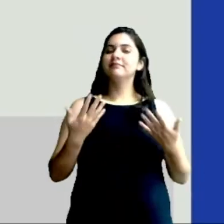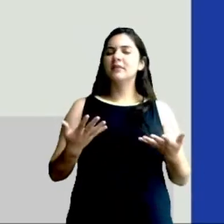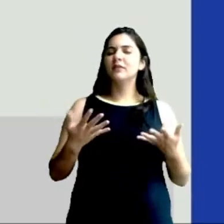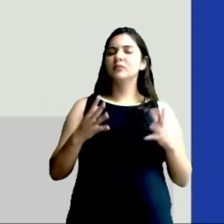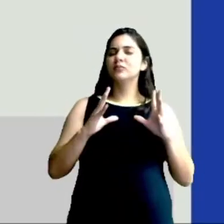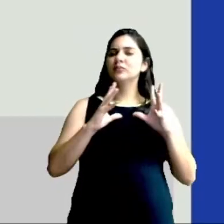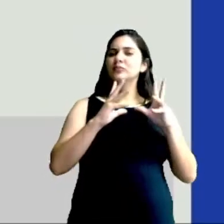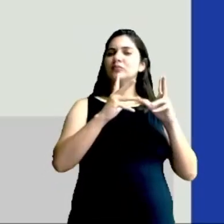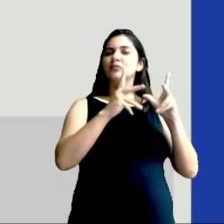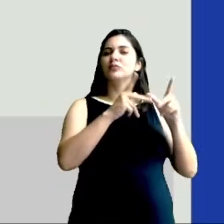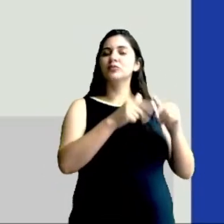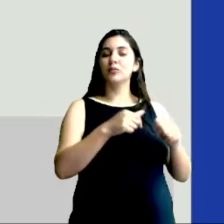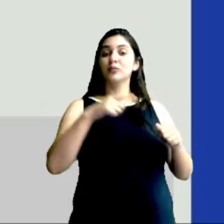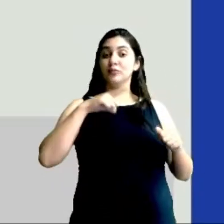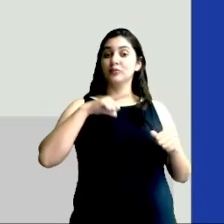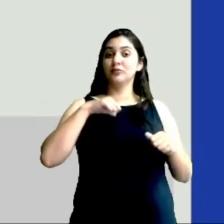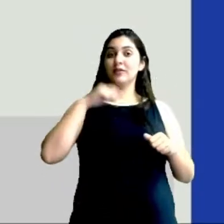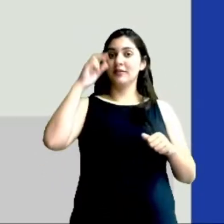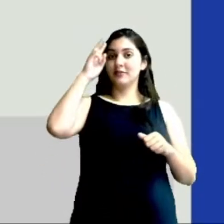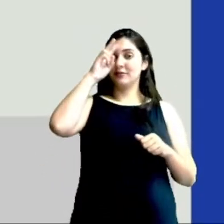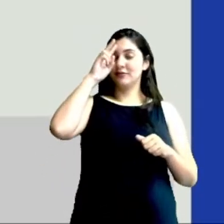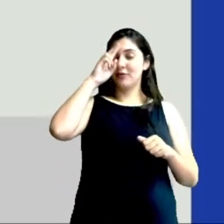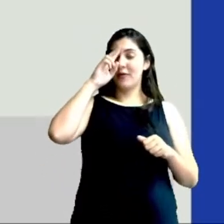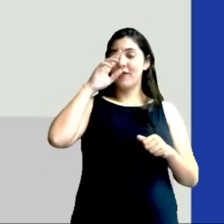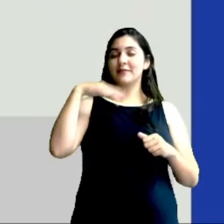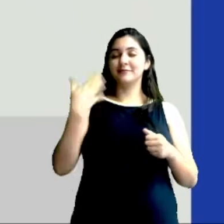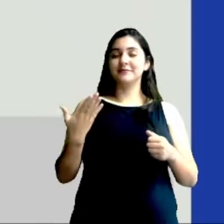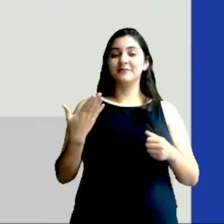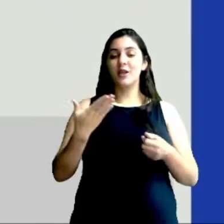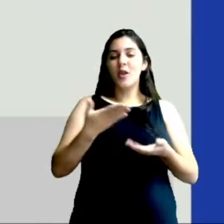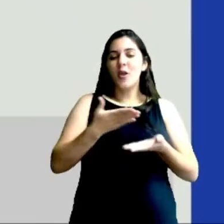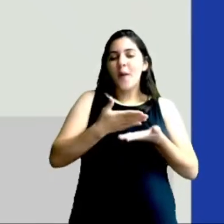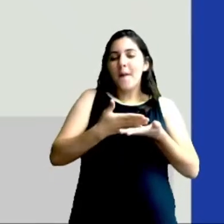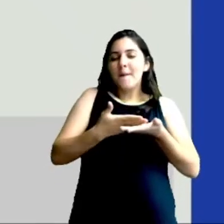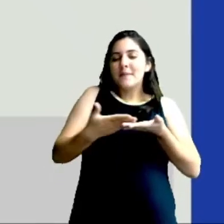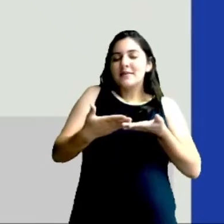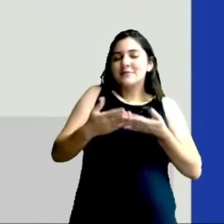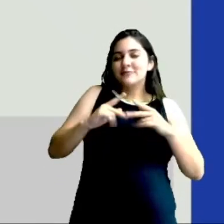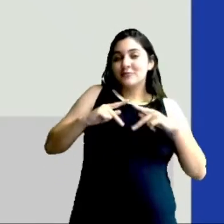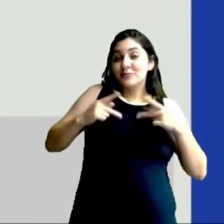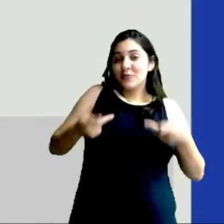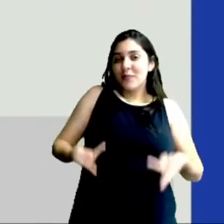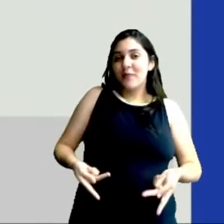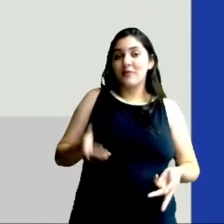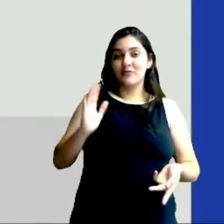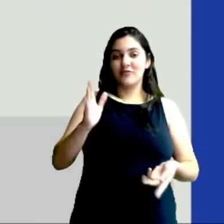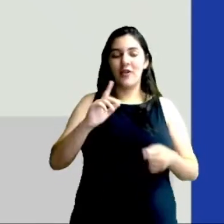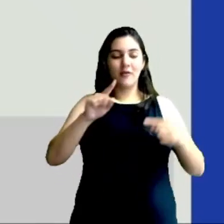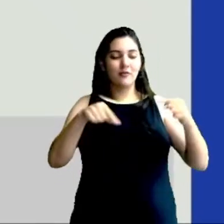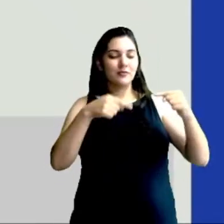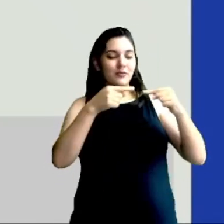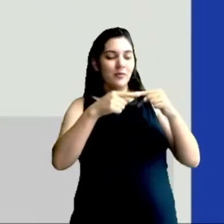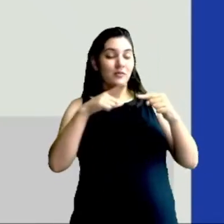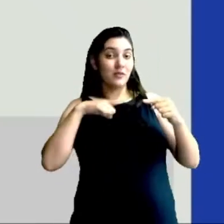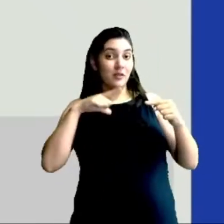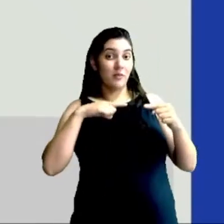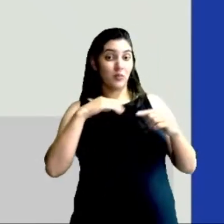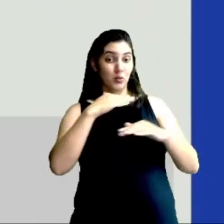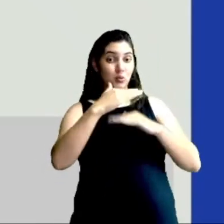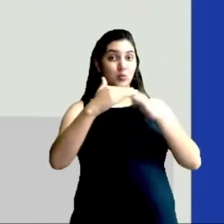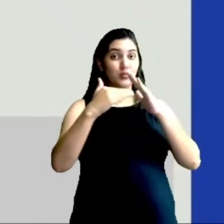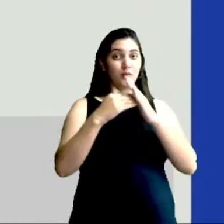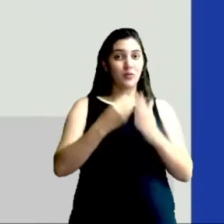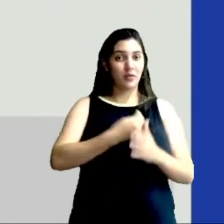aí tudo tem história Né desde que nos entendemos por gente os objetos que carregamos por toda